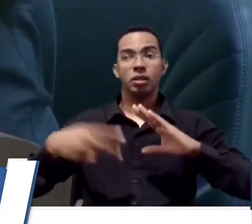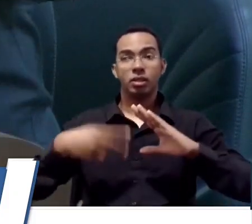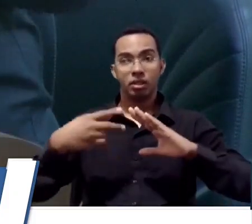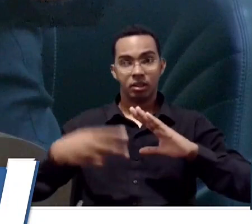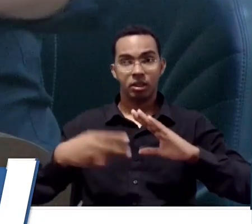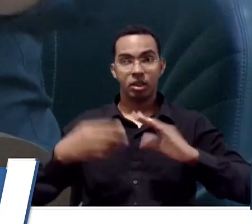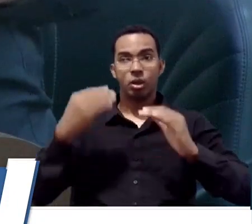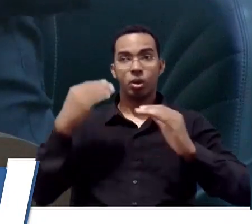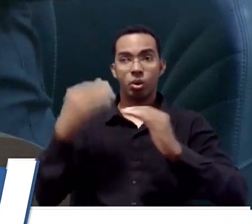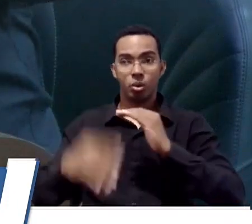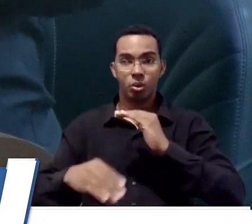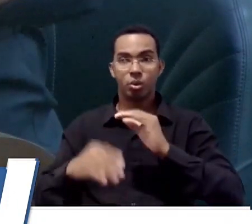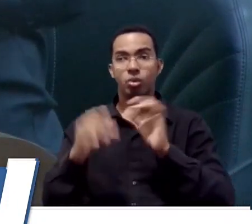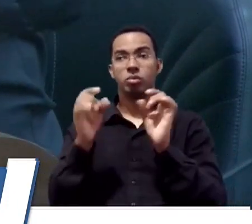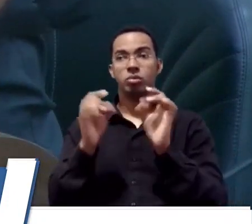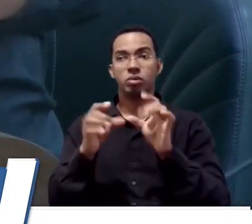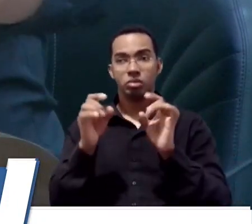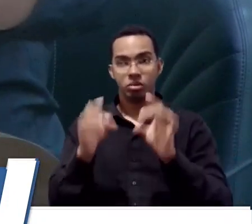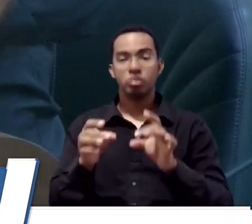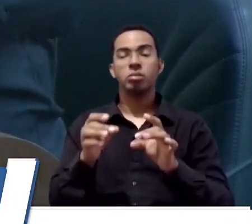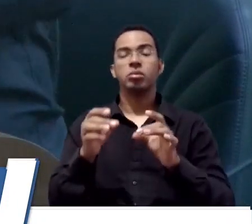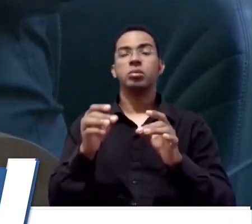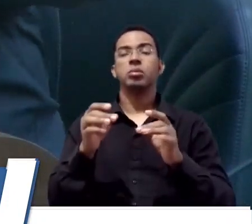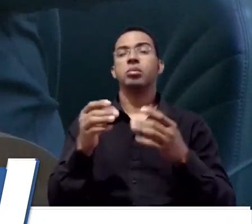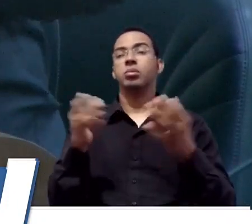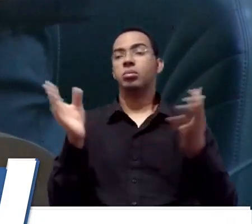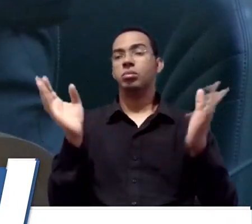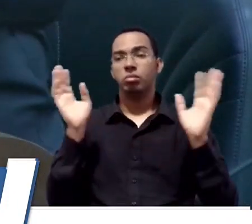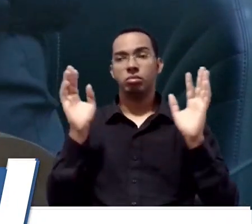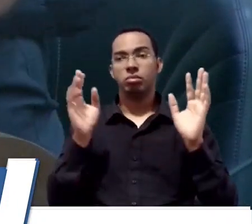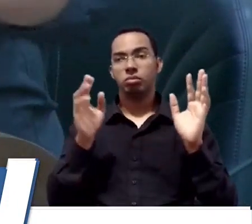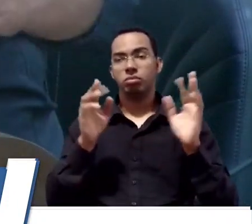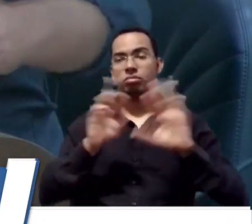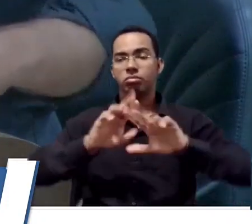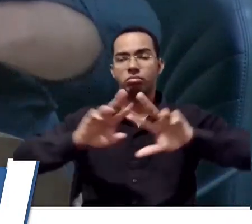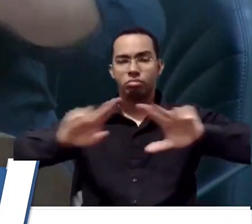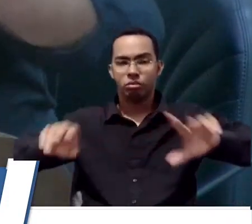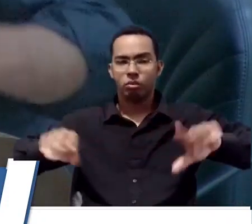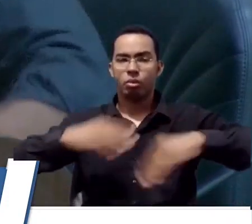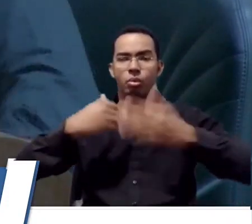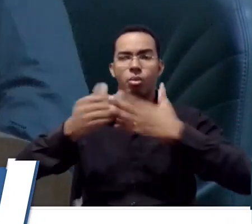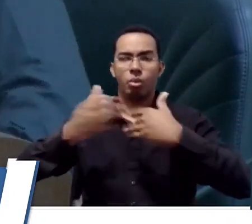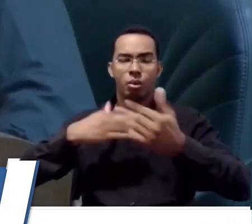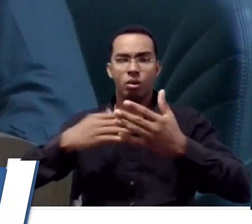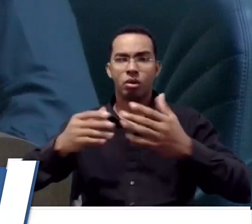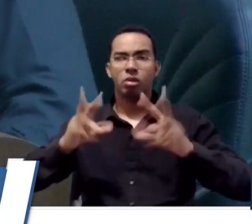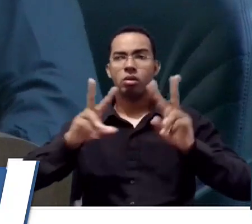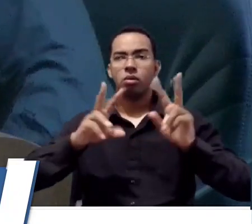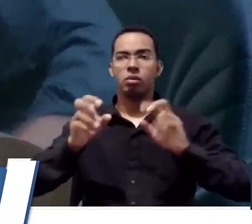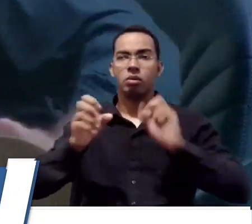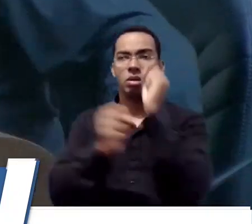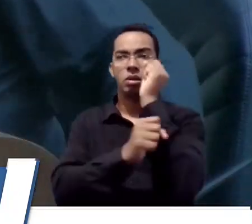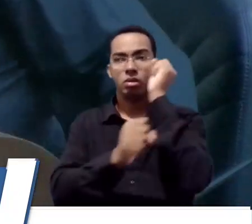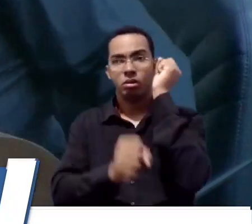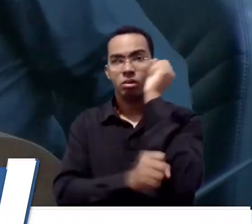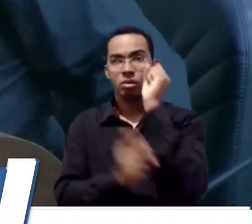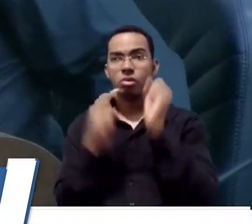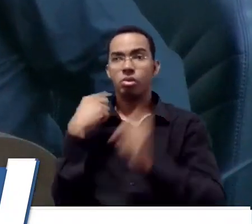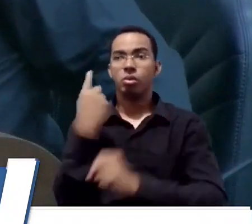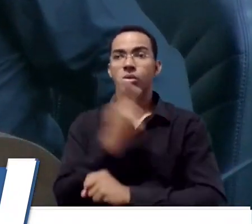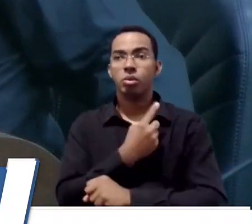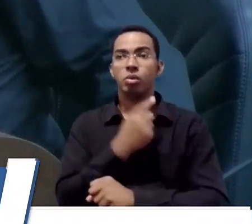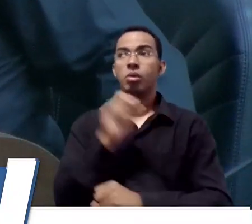contra a privatização, desestatização, qualquer coisa referente à Sabesp. Nós somos